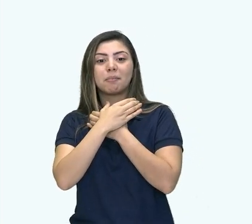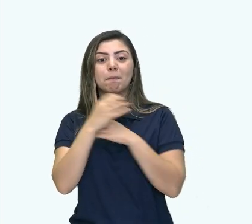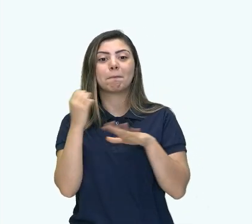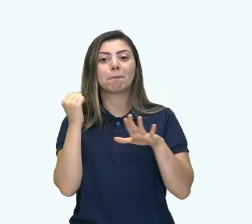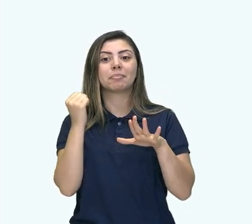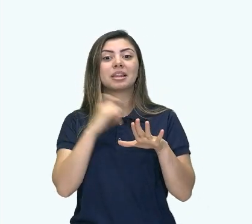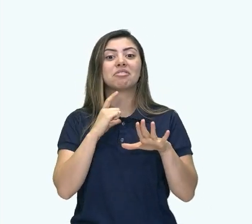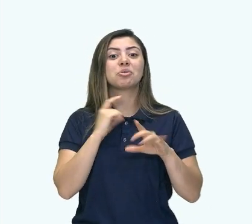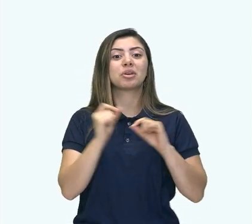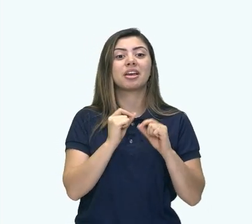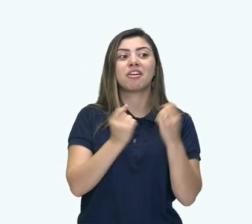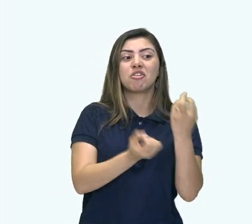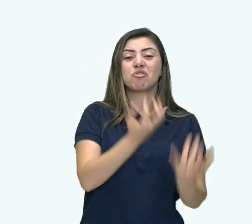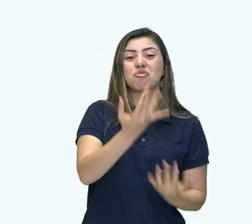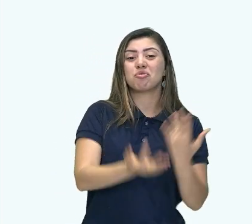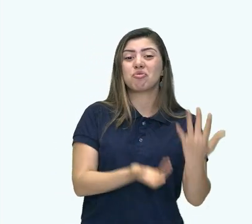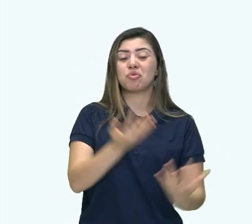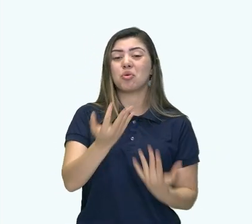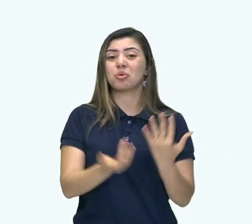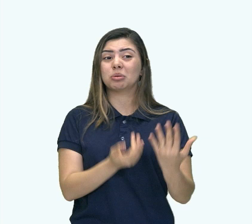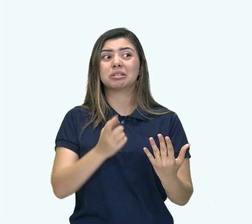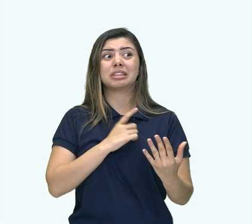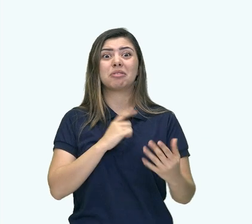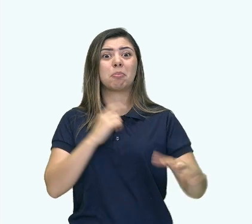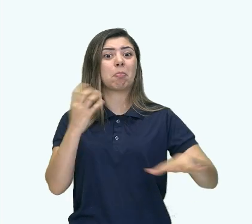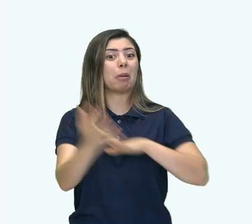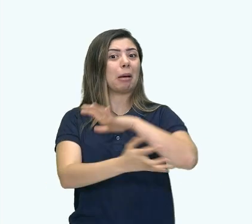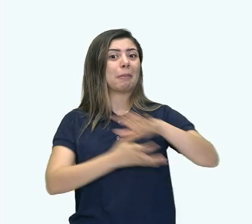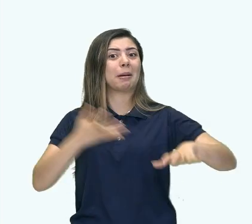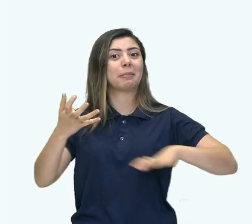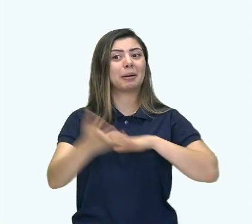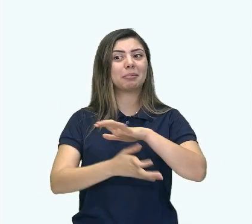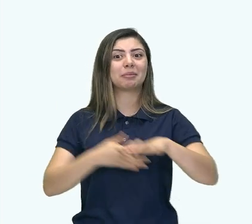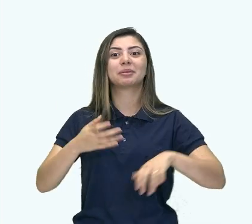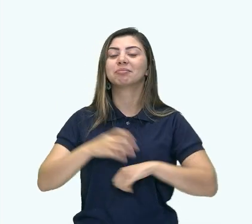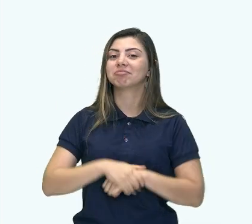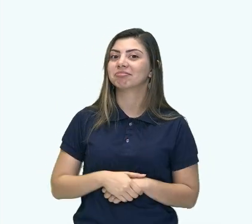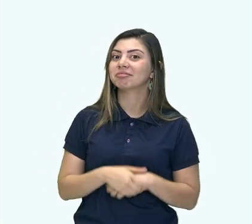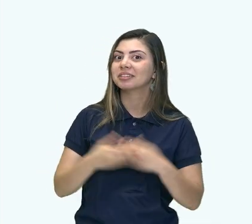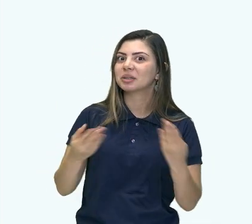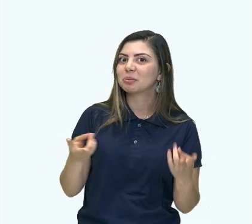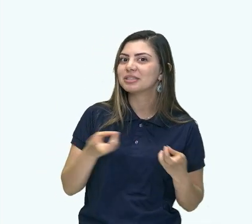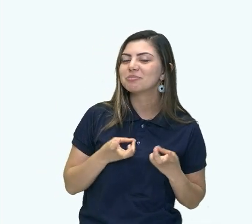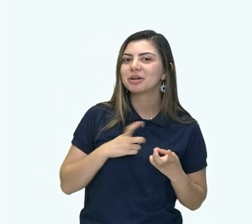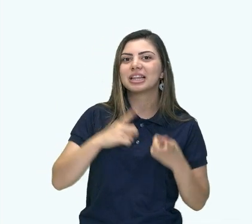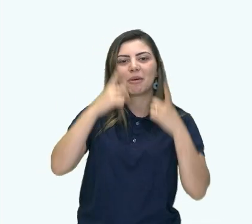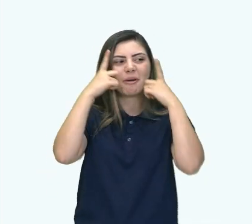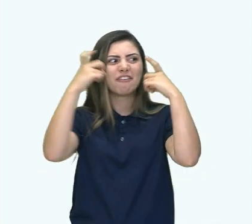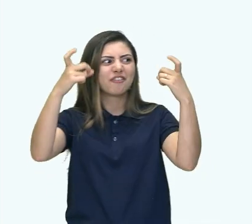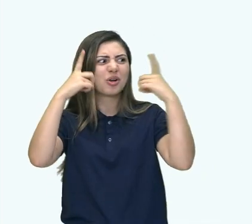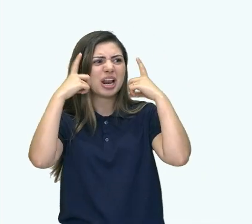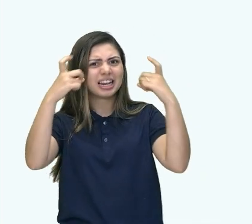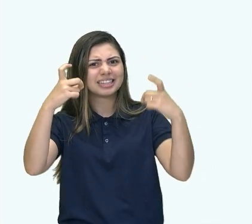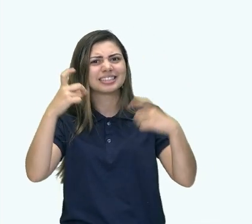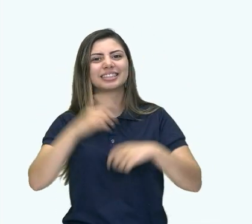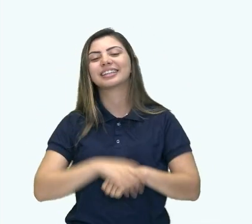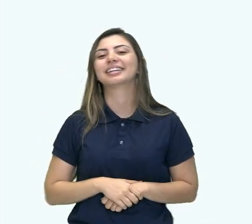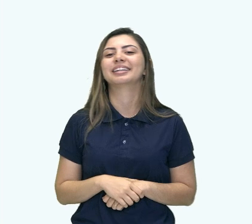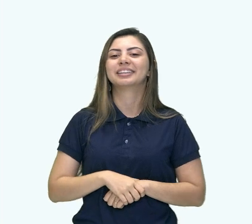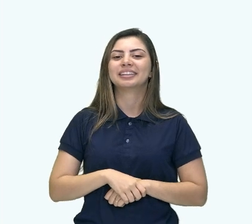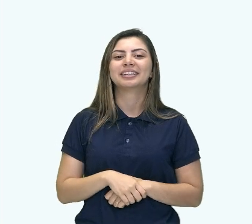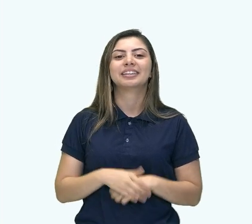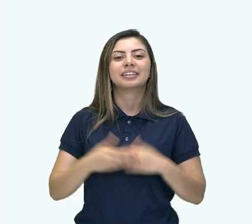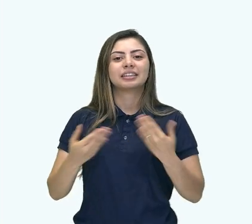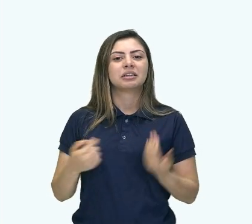tacaram fogo nele, virou torresmo. É uma violência muito marcante, muito forte, né? Eu tava pensando a